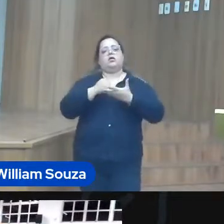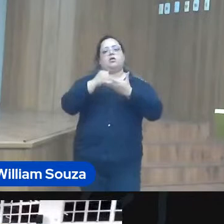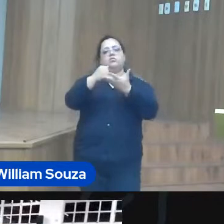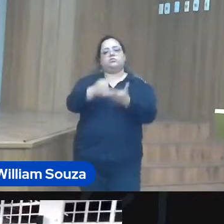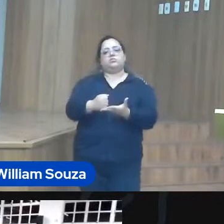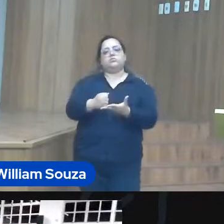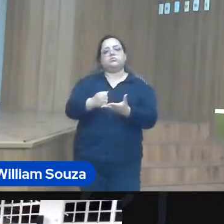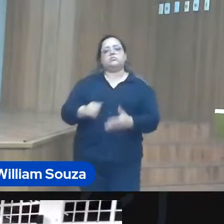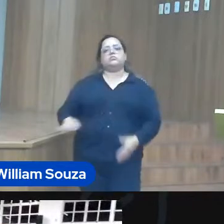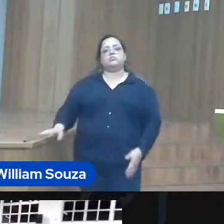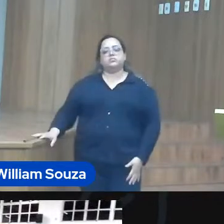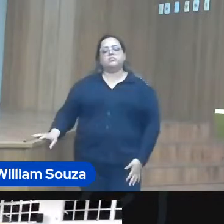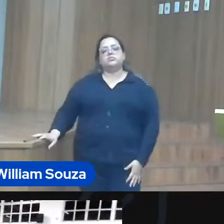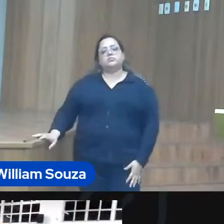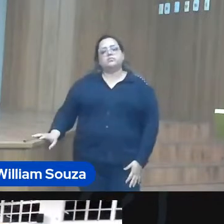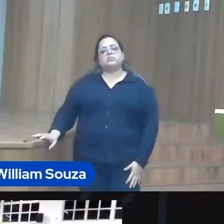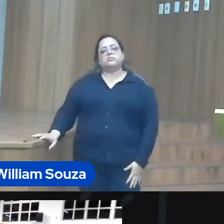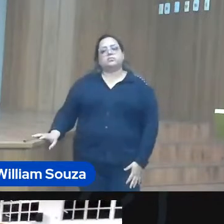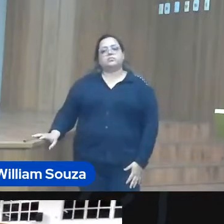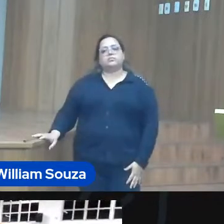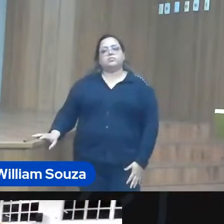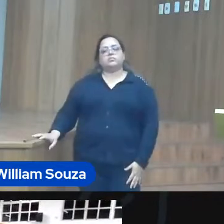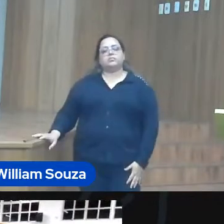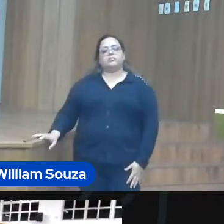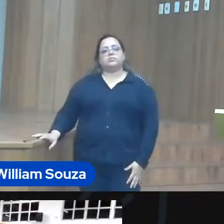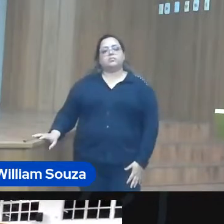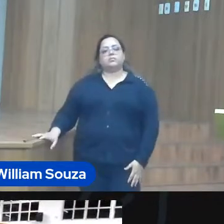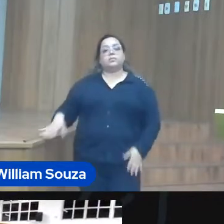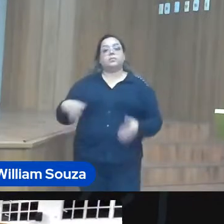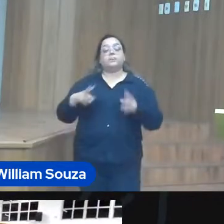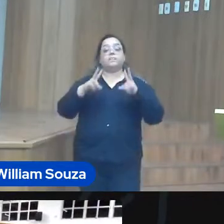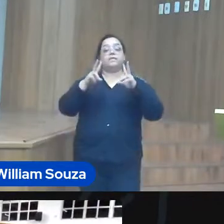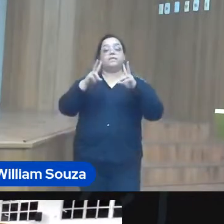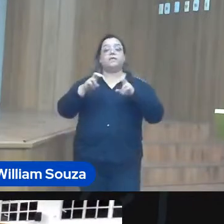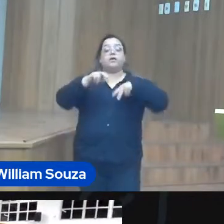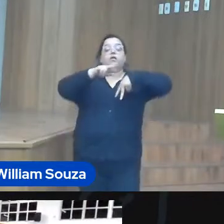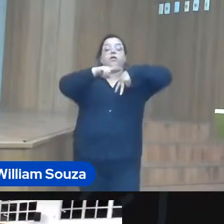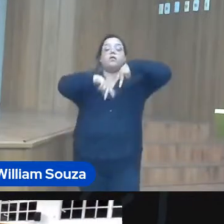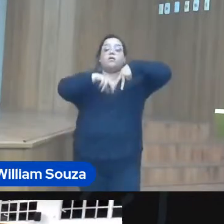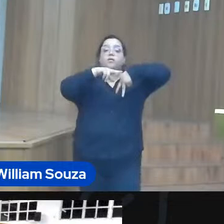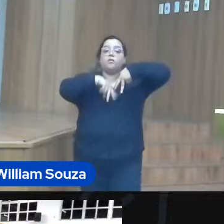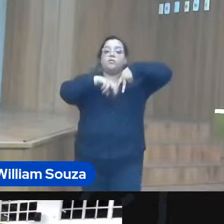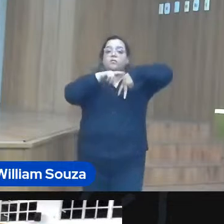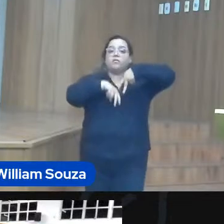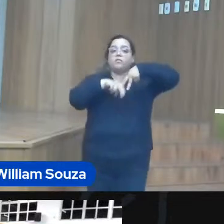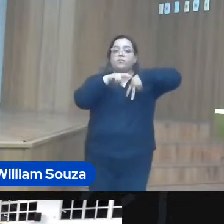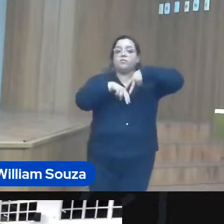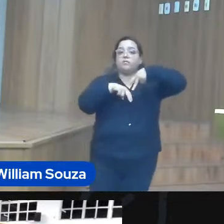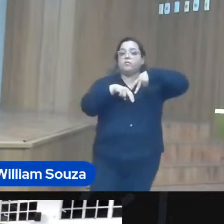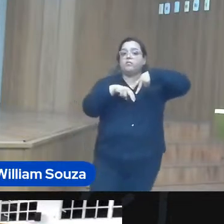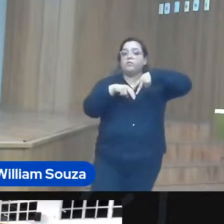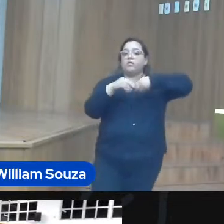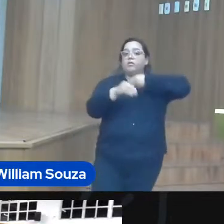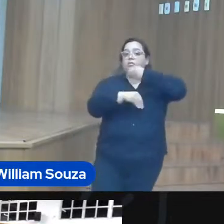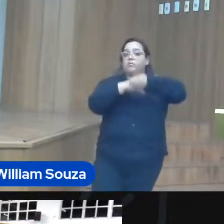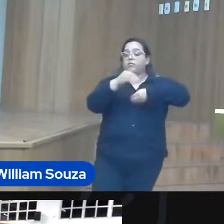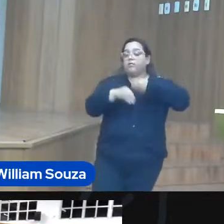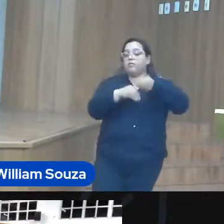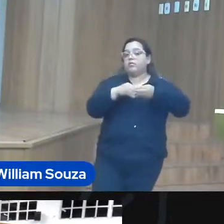eu acho que a questão do gênero envolve uma dimensão do